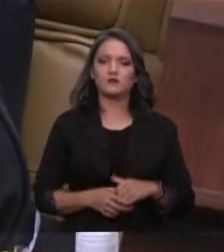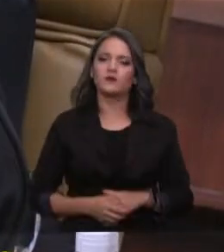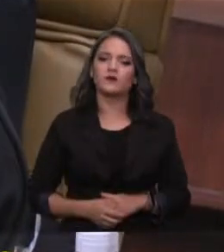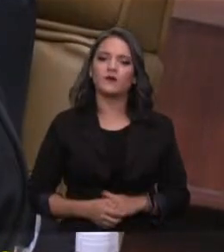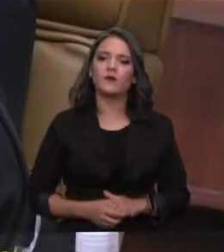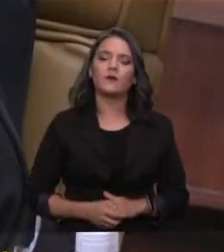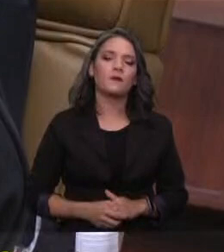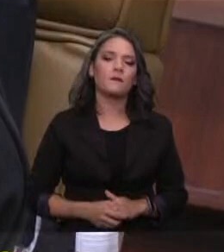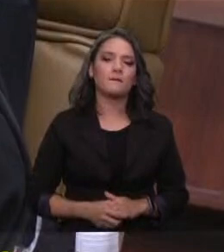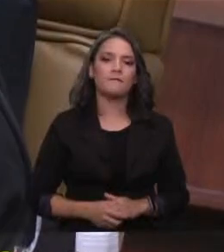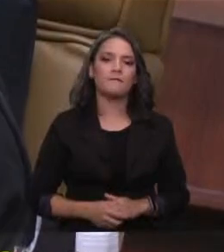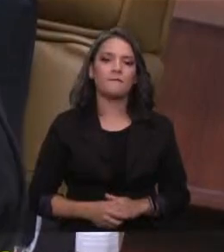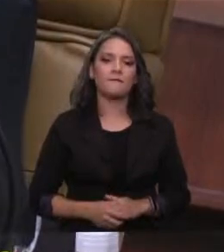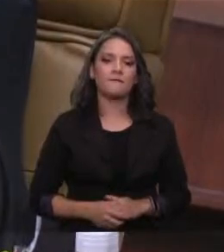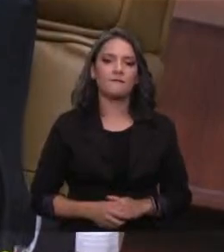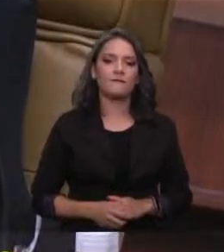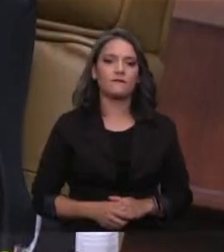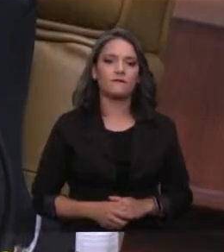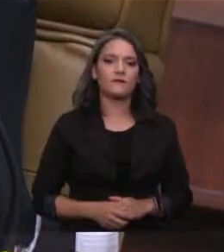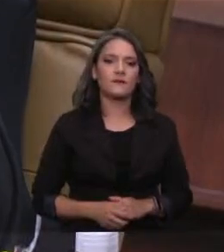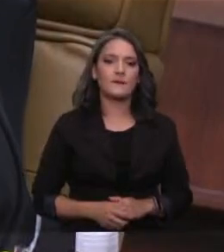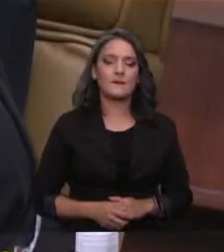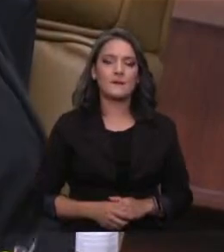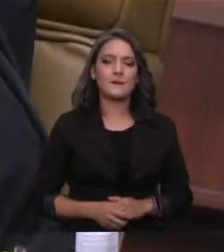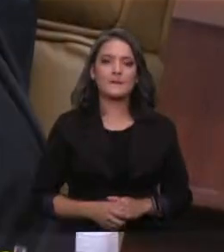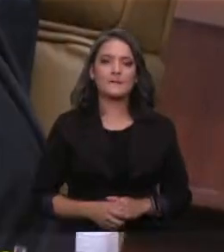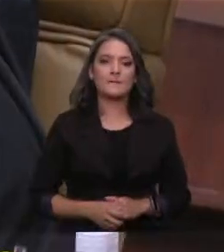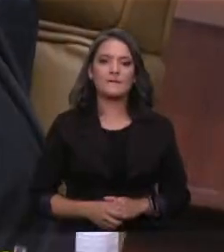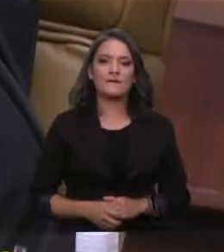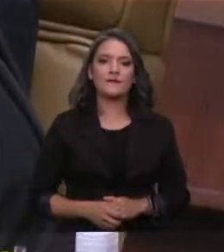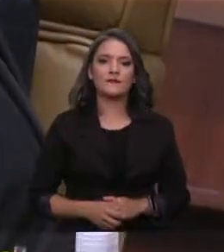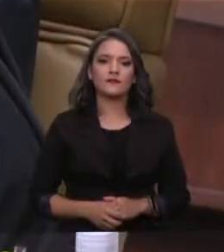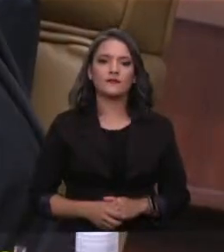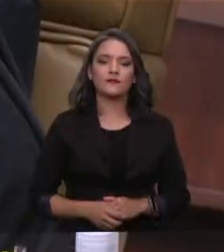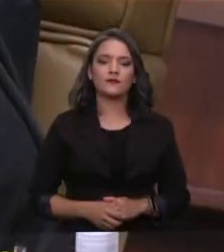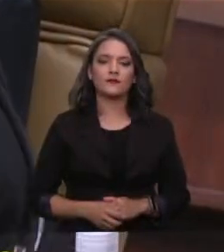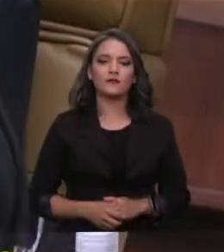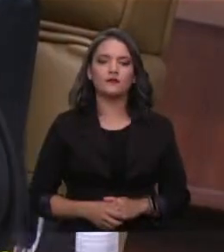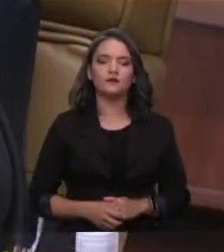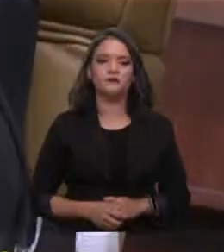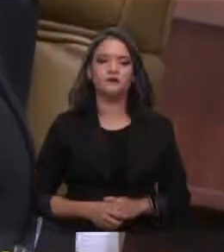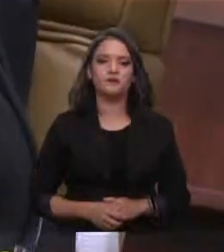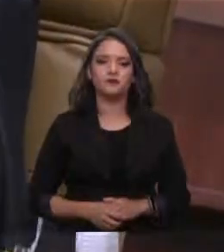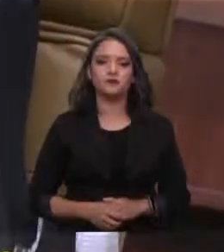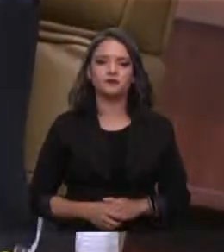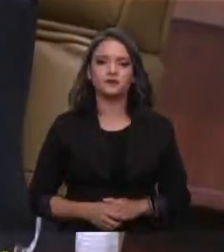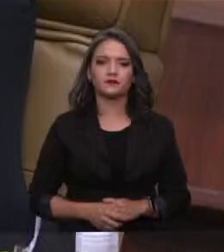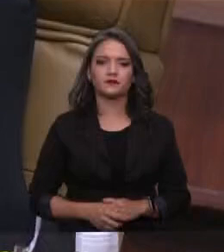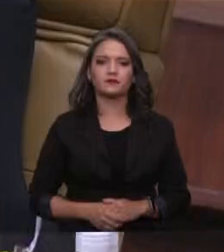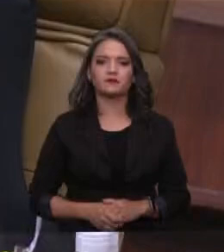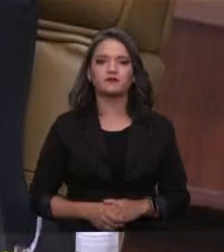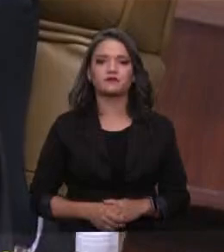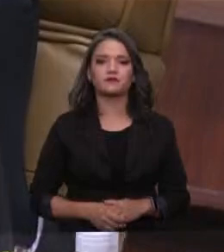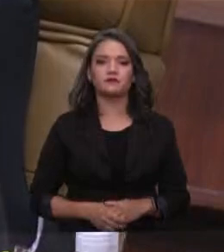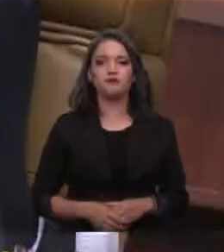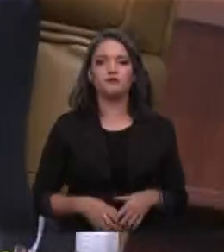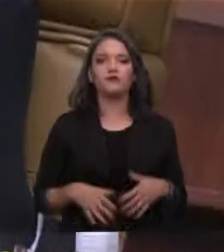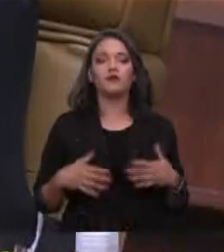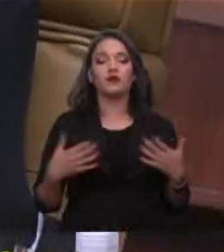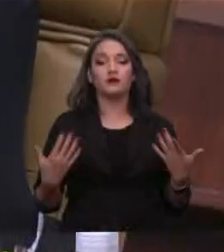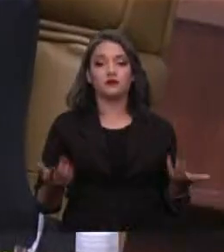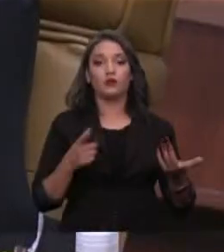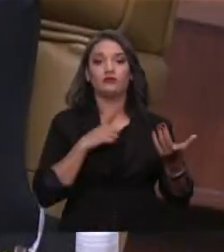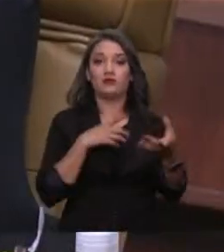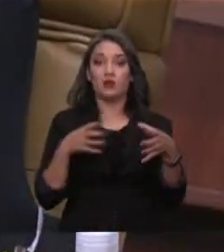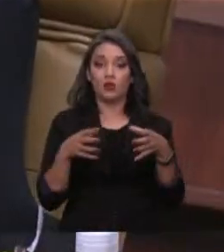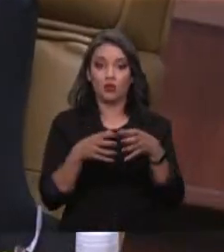Eu me detenho em um dos pontos, nesse sentido, um grupo de trabalho de